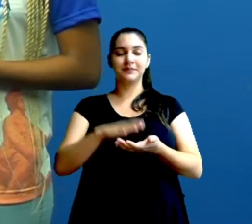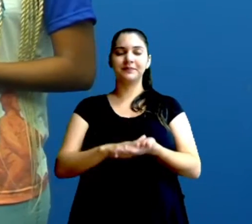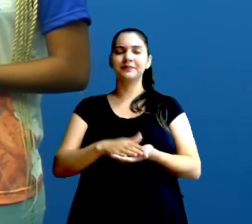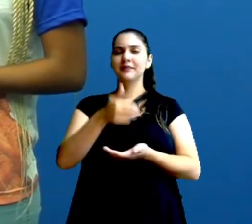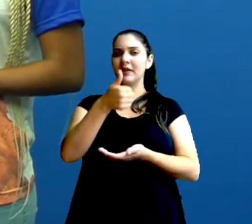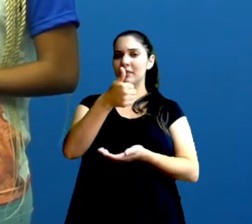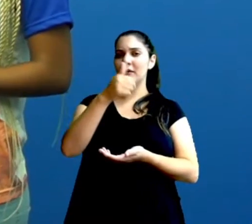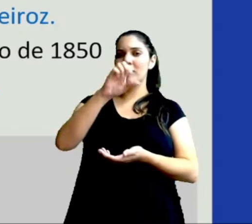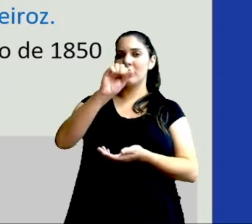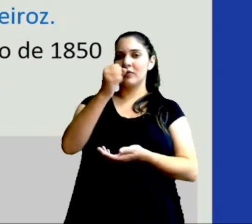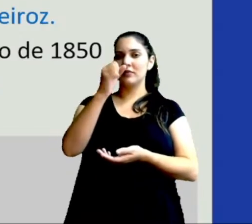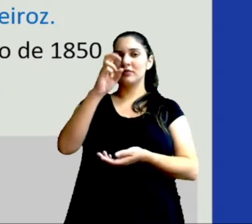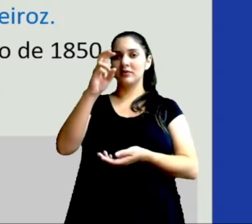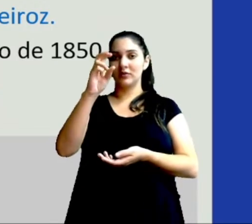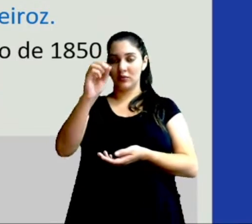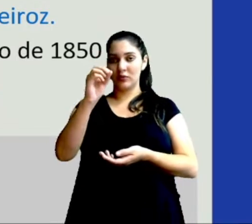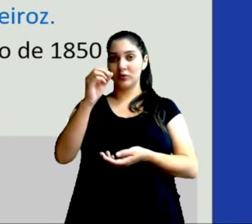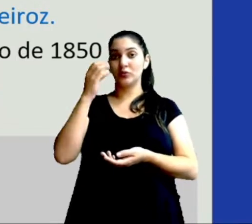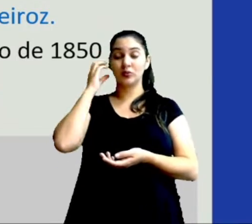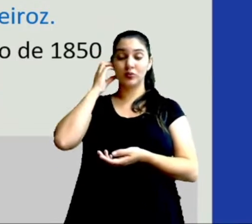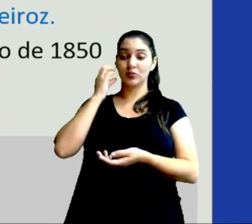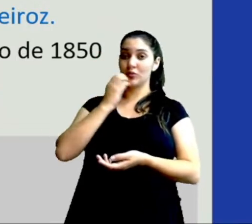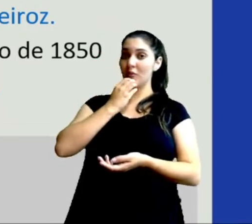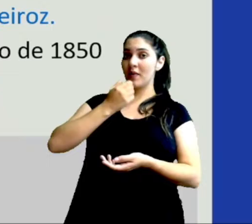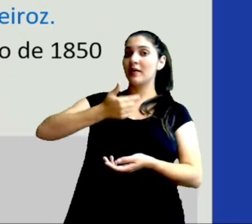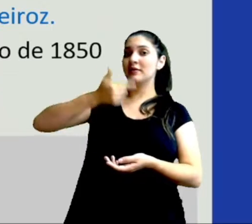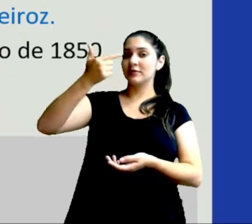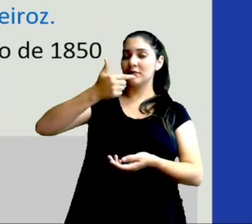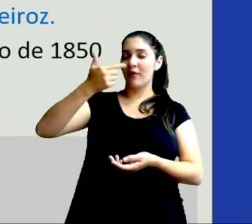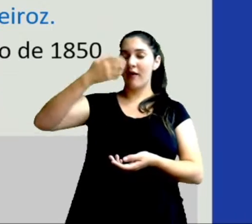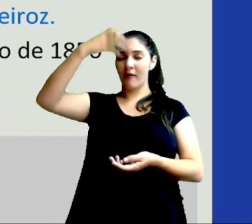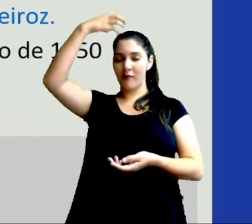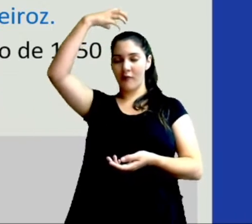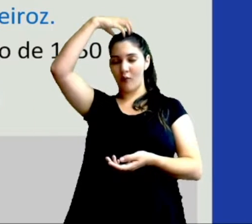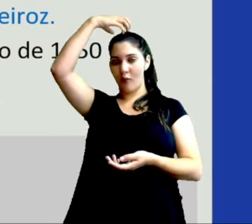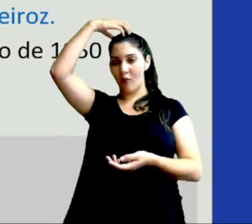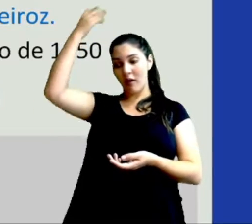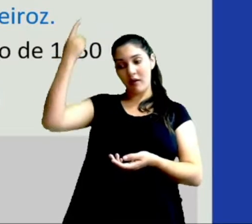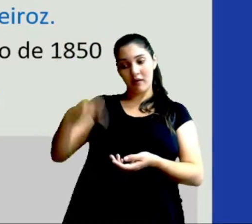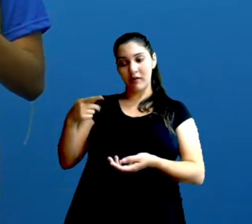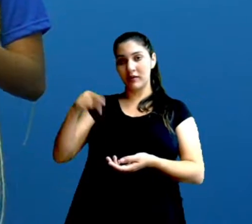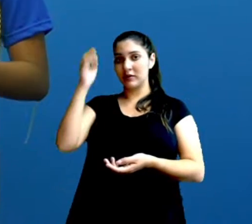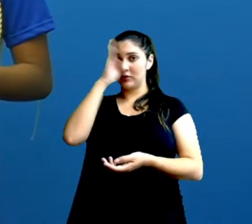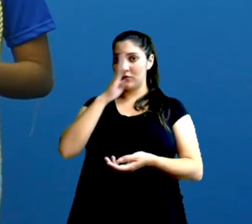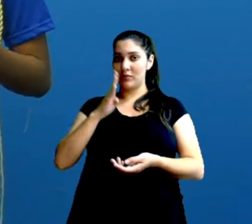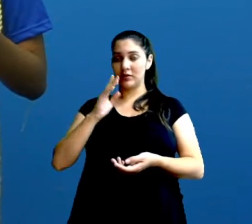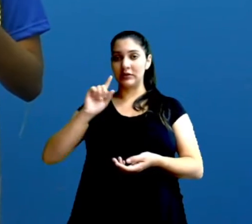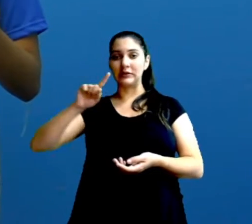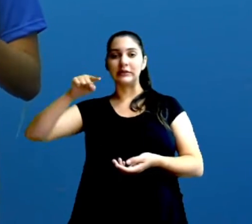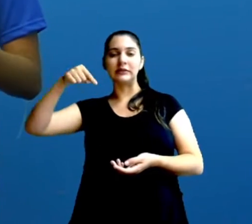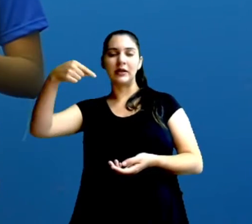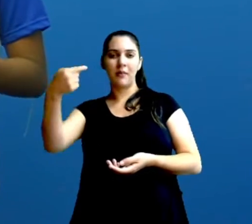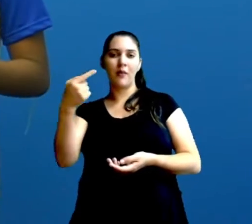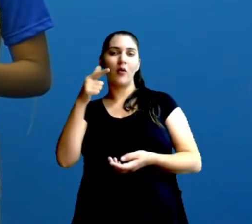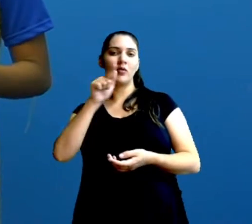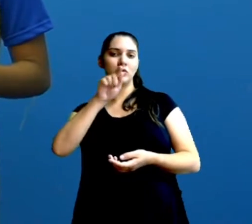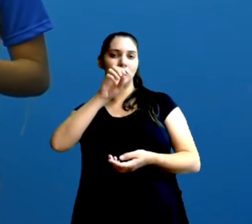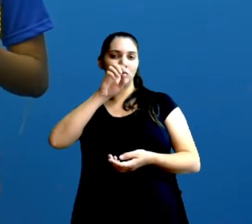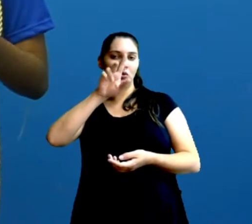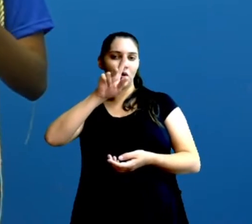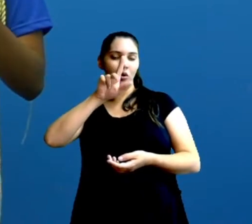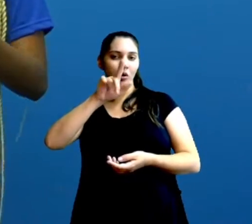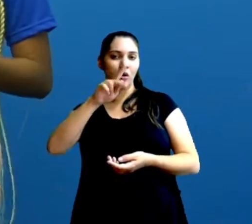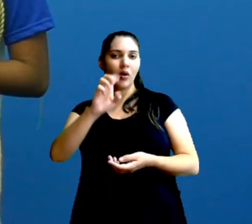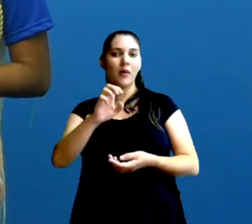Em 1850, Dom Pedro II era o imperador do Brasil. Beleza? Logo após o golpe da